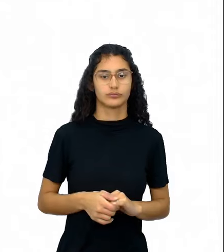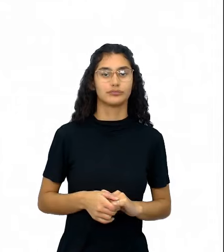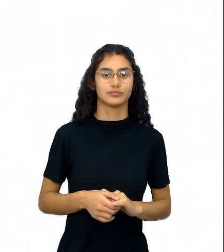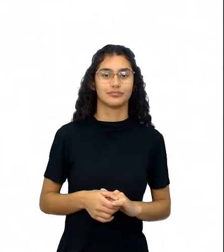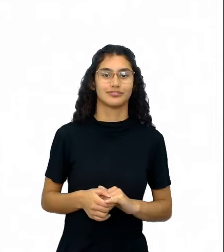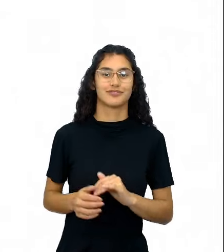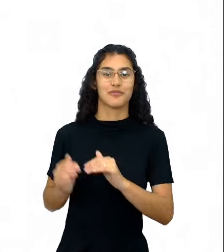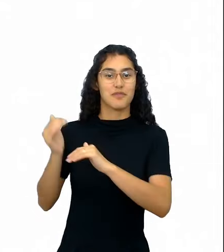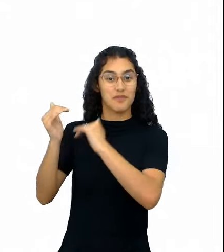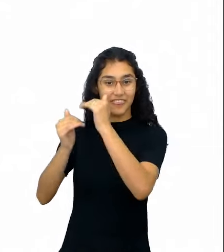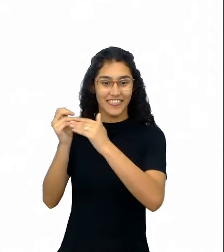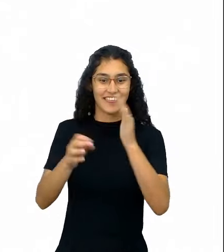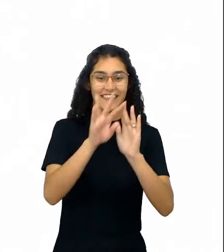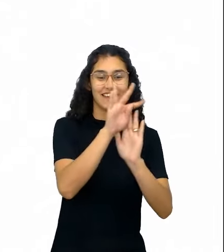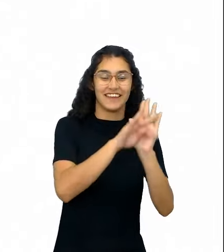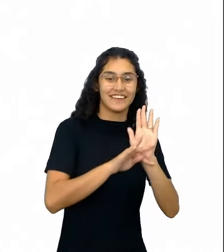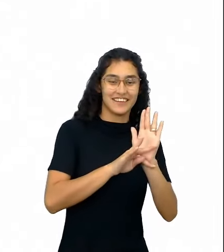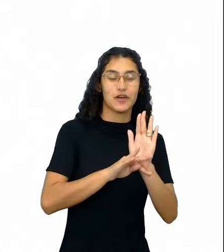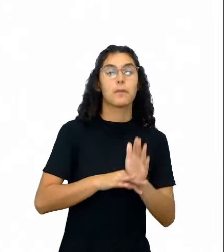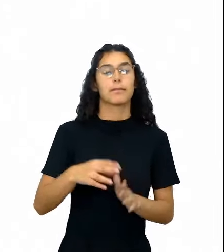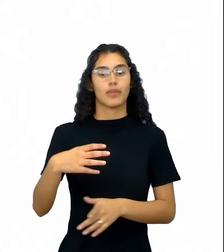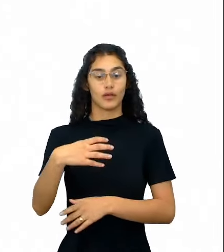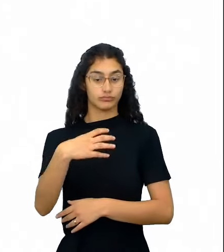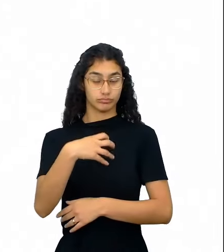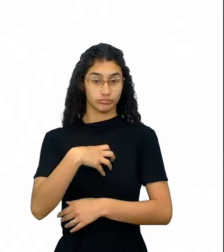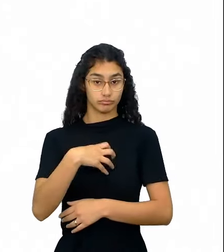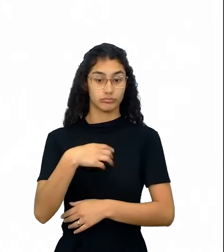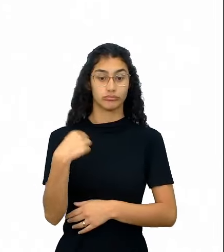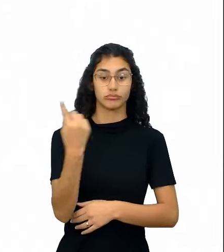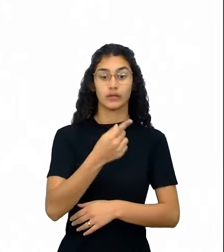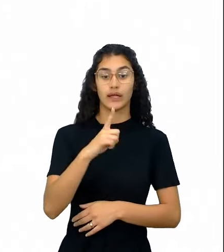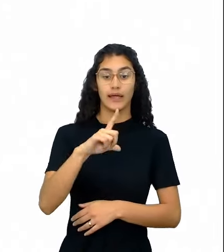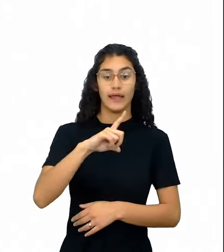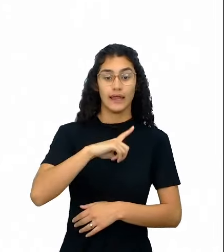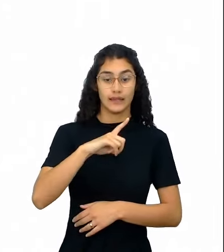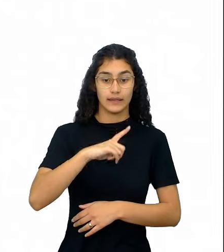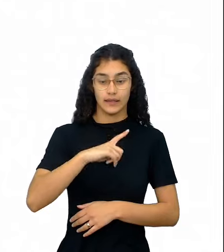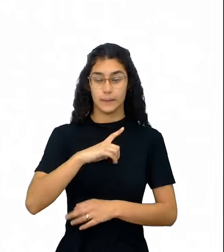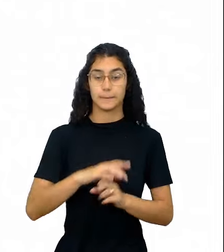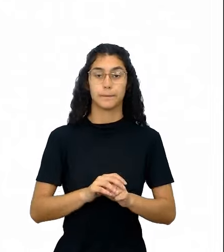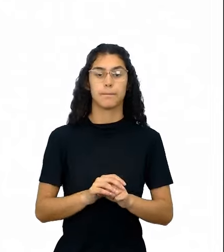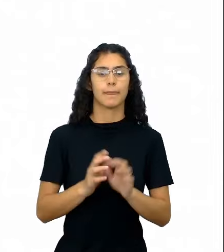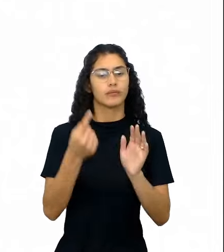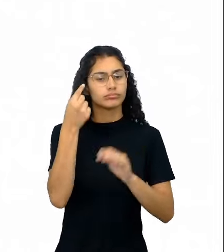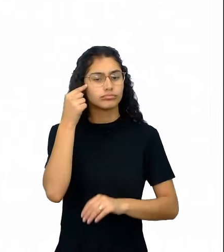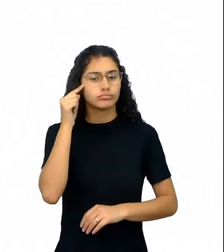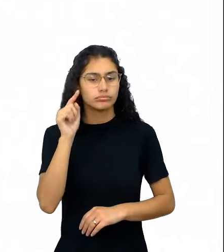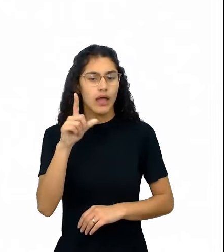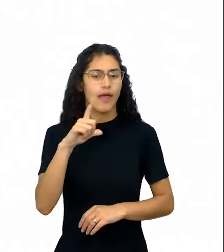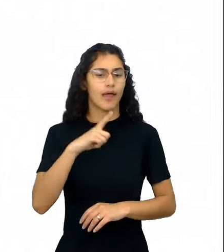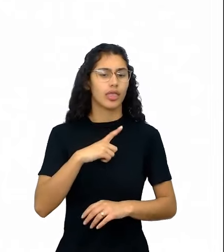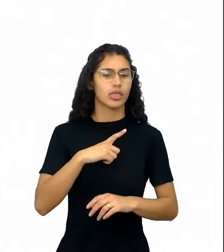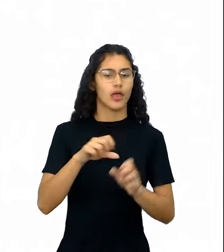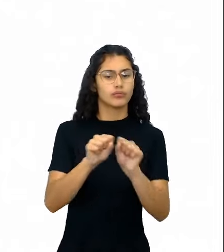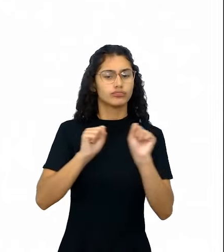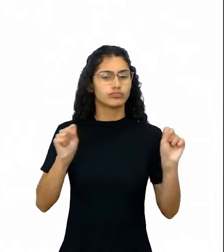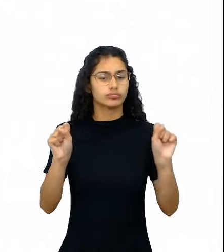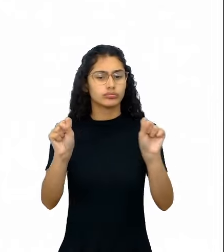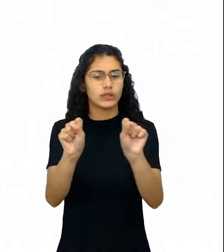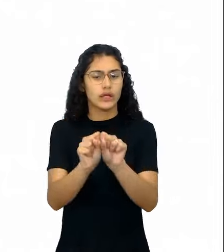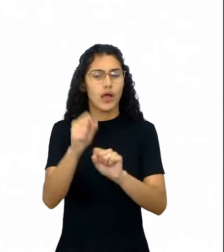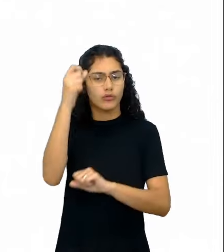Processamento textual, a construção de sentidos. Nós temos essa essa ideia aqui, sistemas de